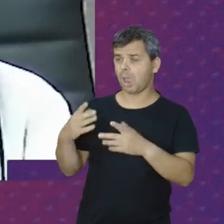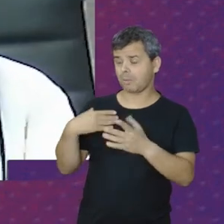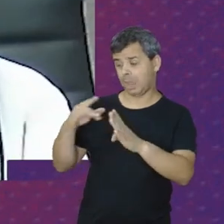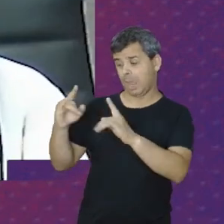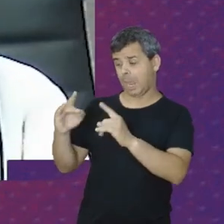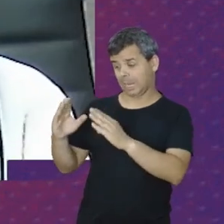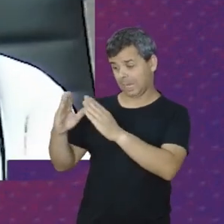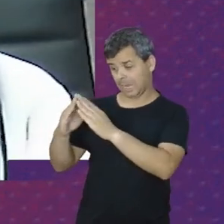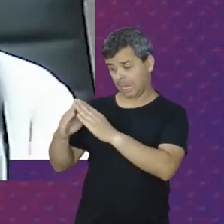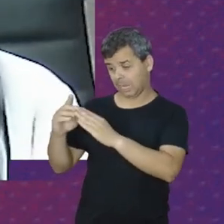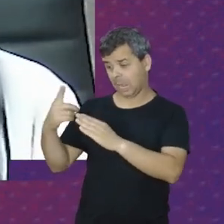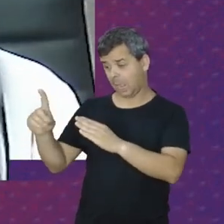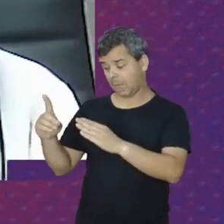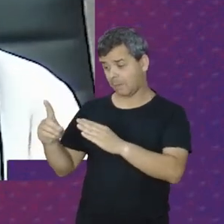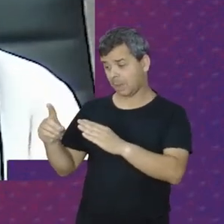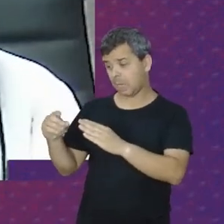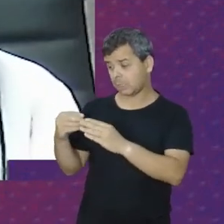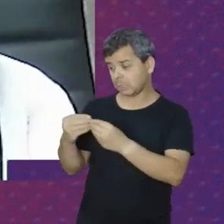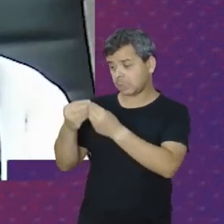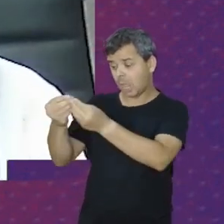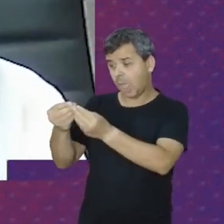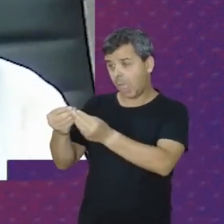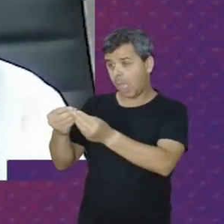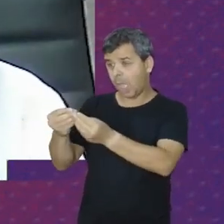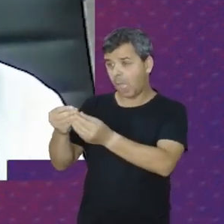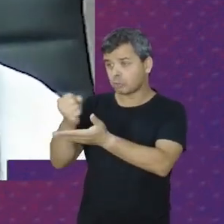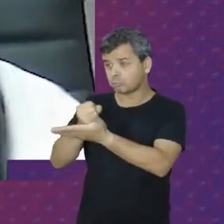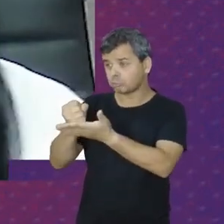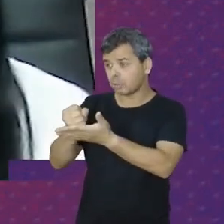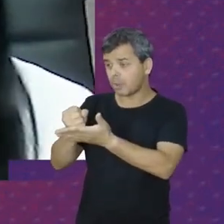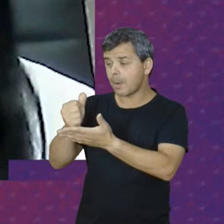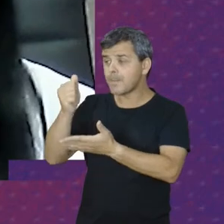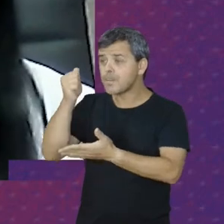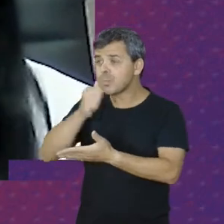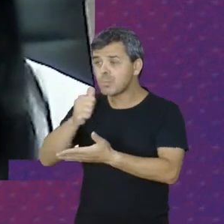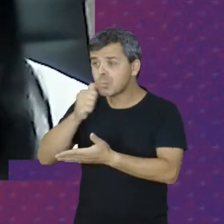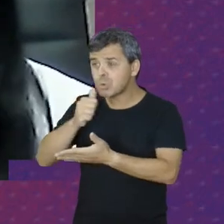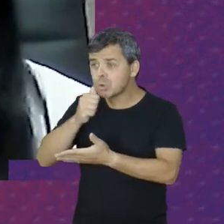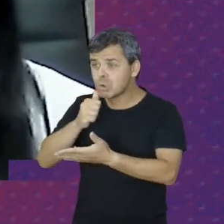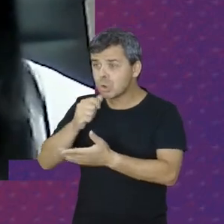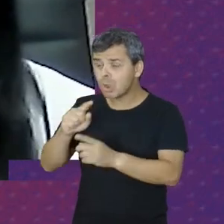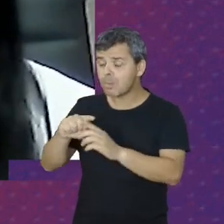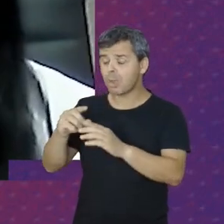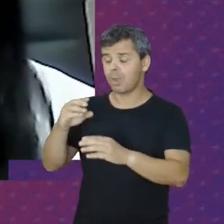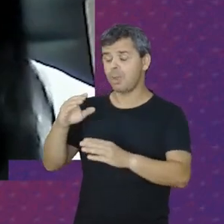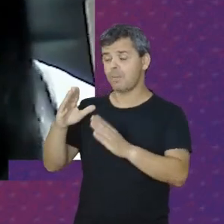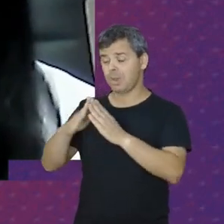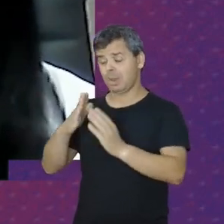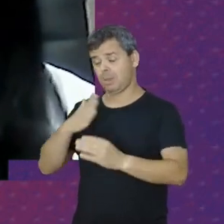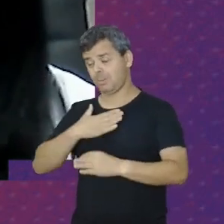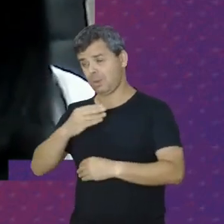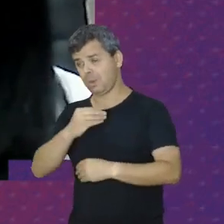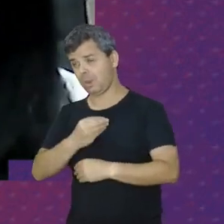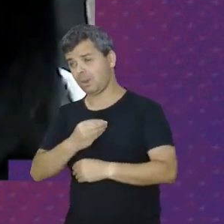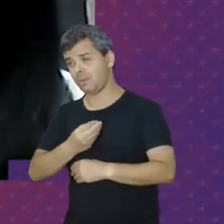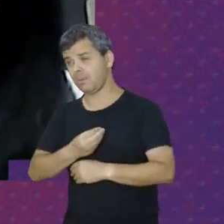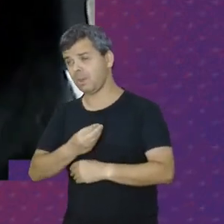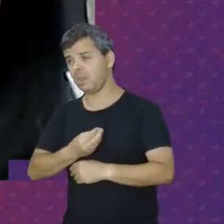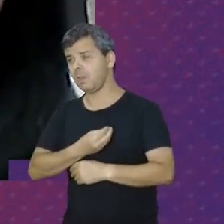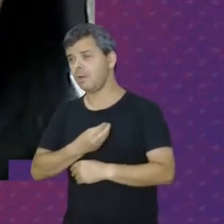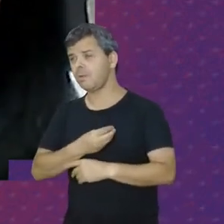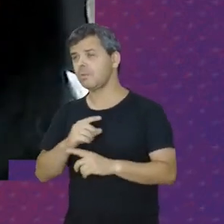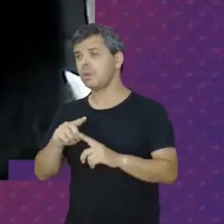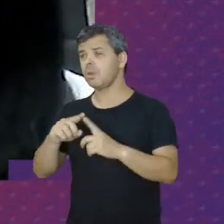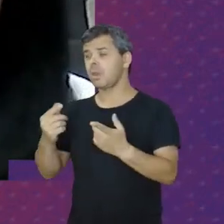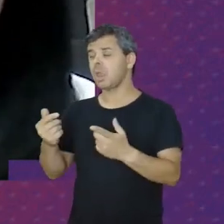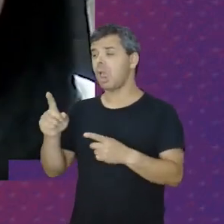habitacional era dada para a mulher, que historicamente, tanto para... Olha, o Minha Casa Minha Vida era propriedade da